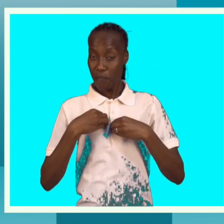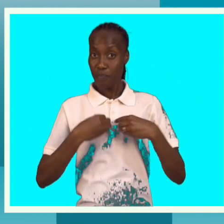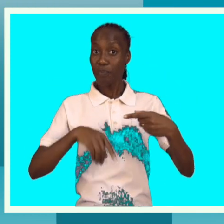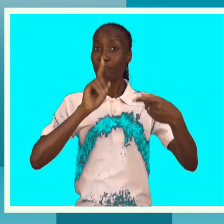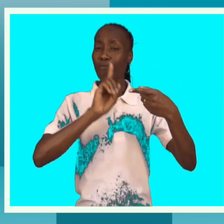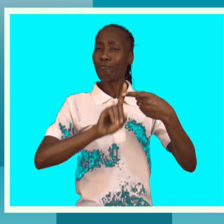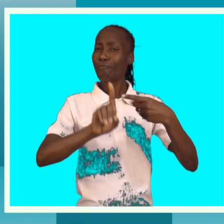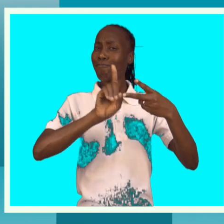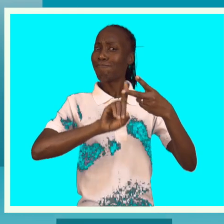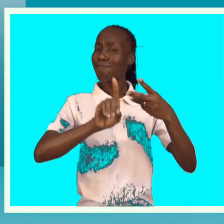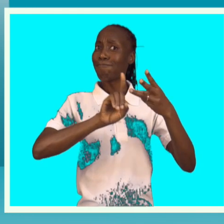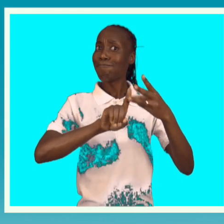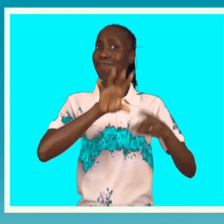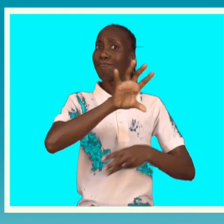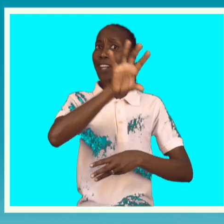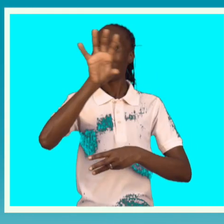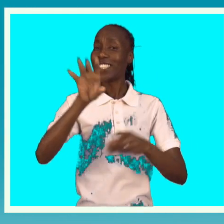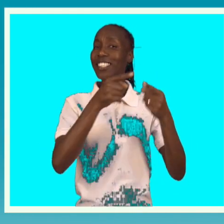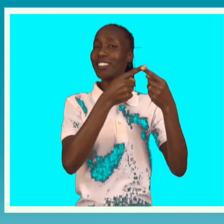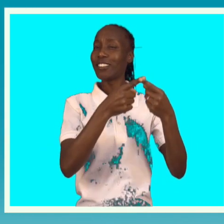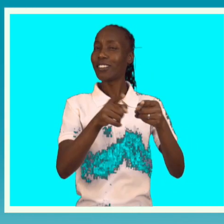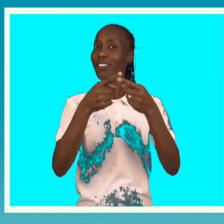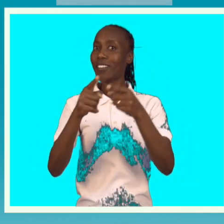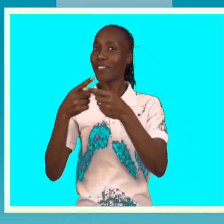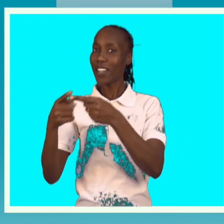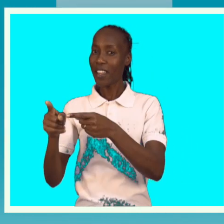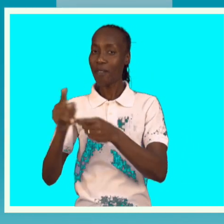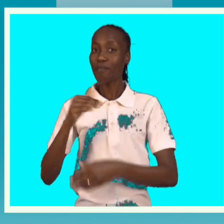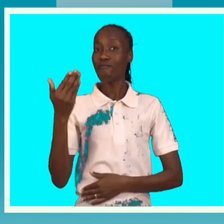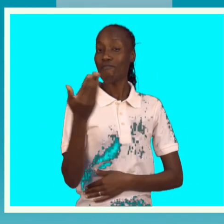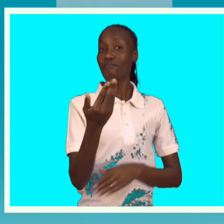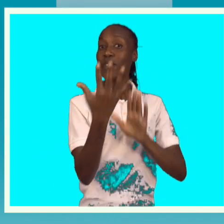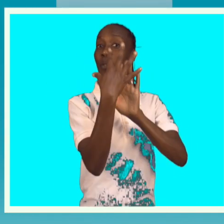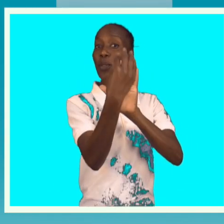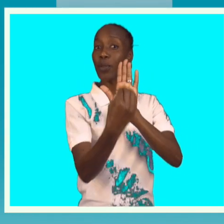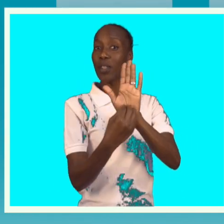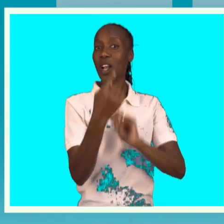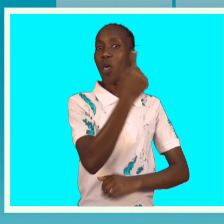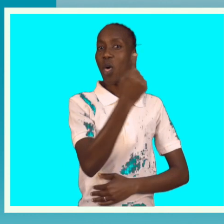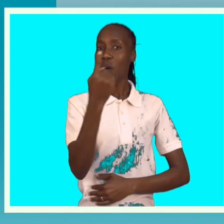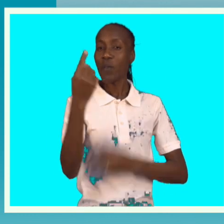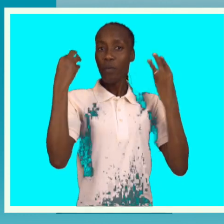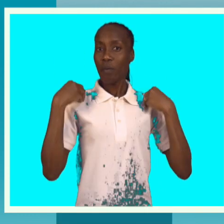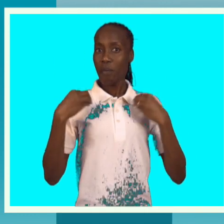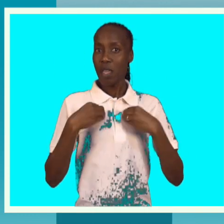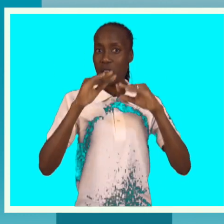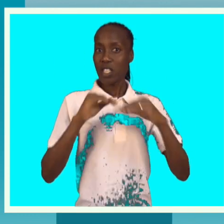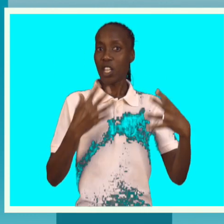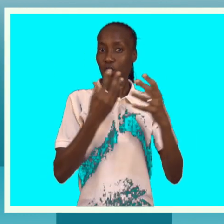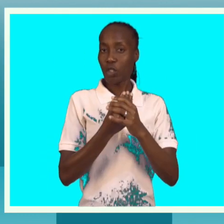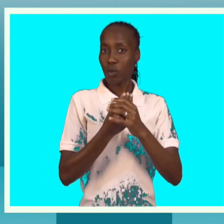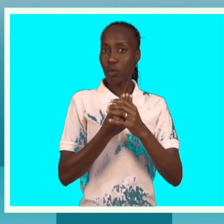US, 1 de Jordão, 3 de África do Sul. Em total, 11 médicos estão conosco